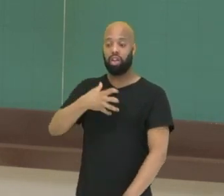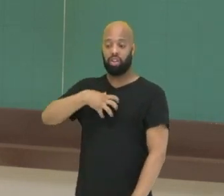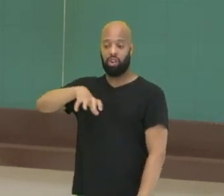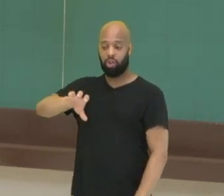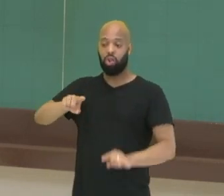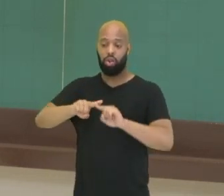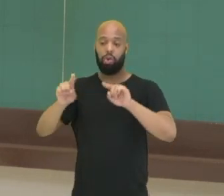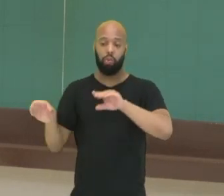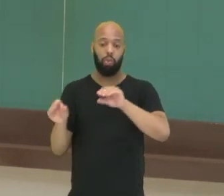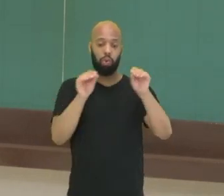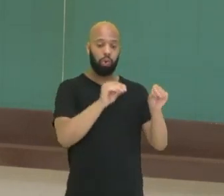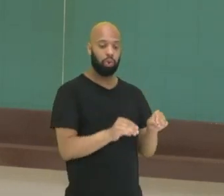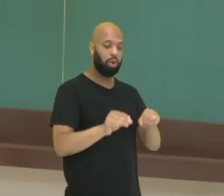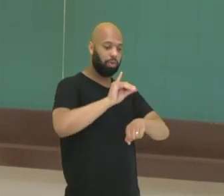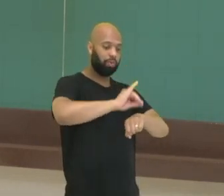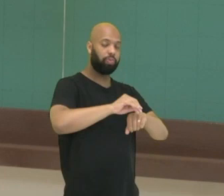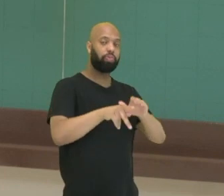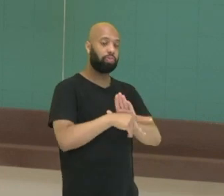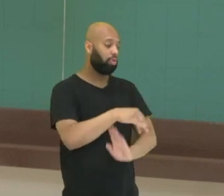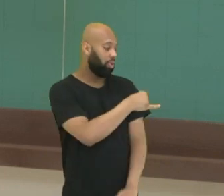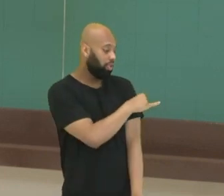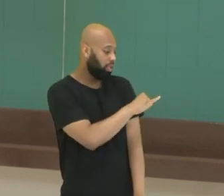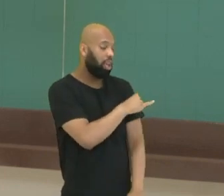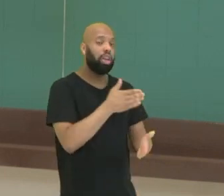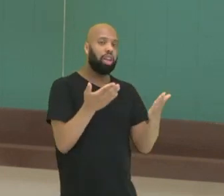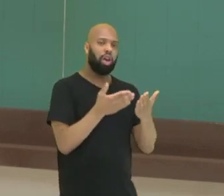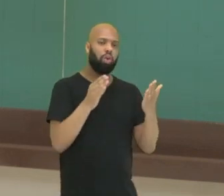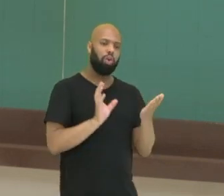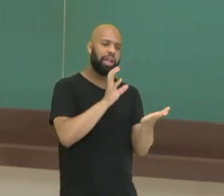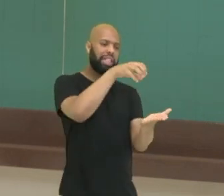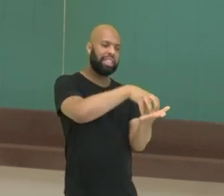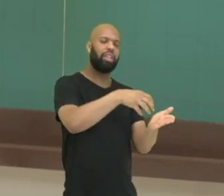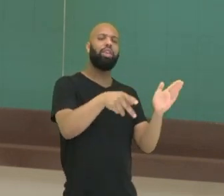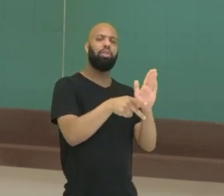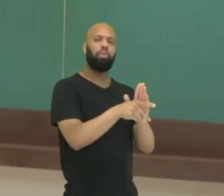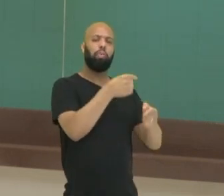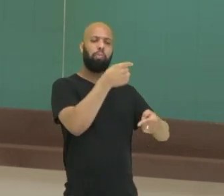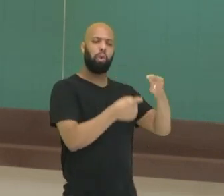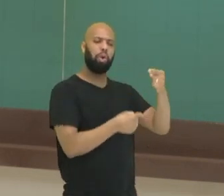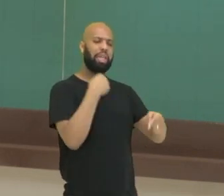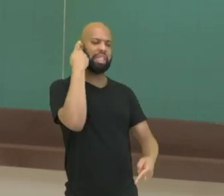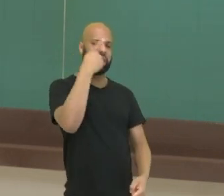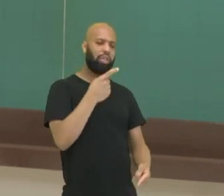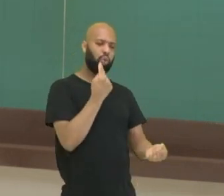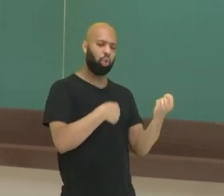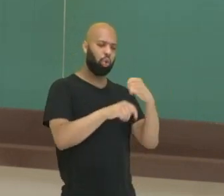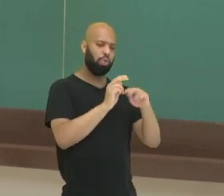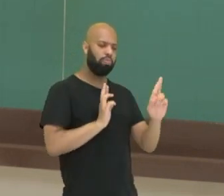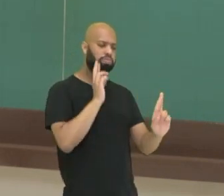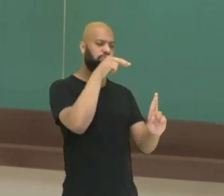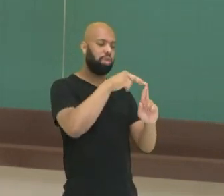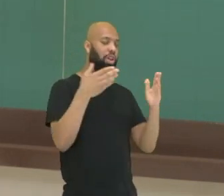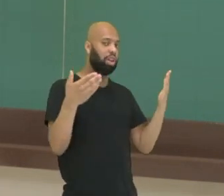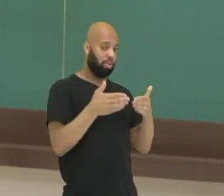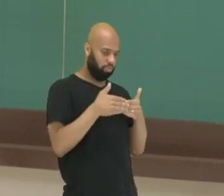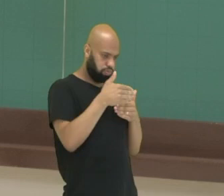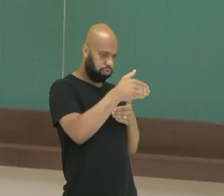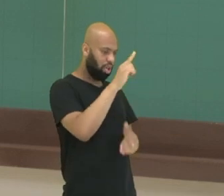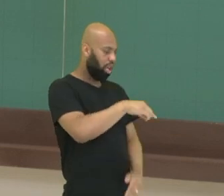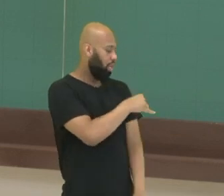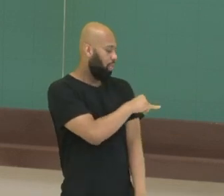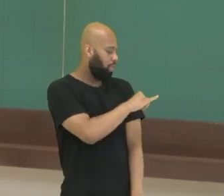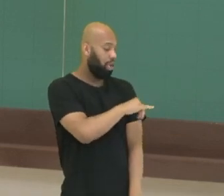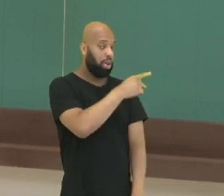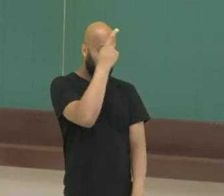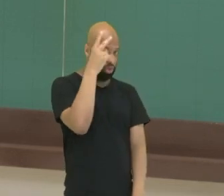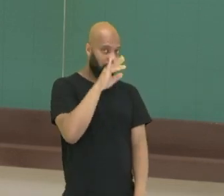capital para o Rio de Janeiro, ou seja, o centro político e econômico muda para o Rio de Janeiro, é claro que as pessoas vão acabar indo